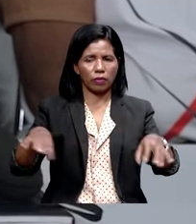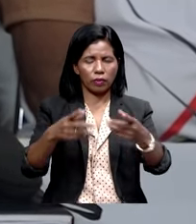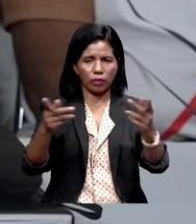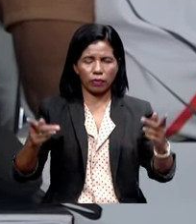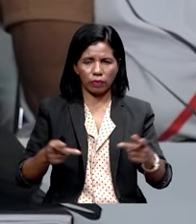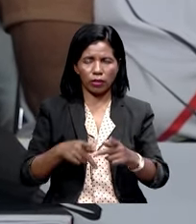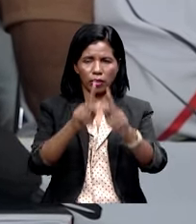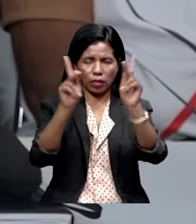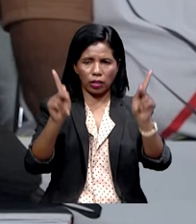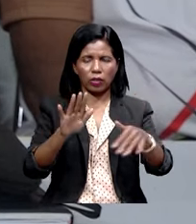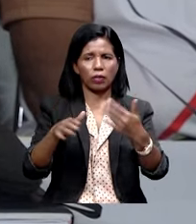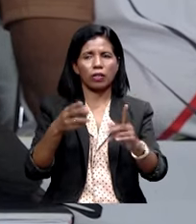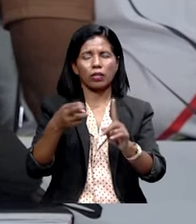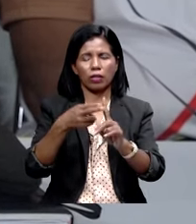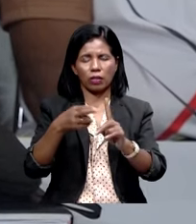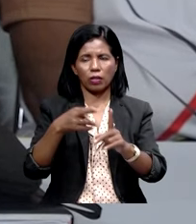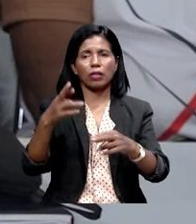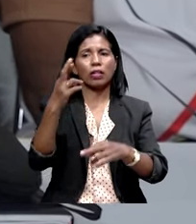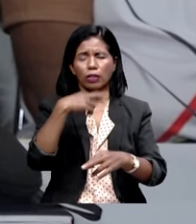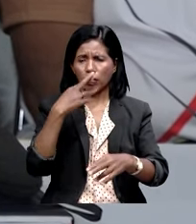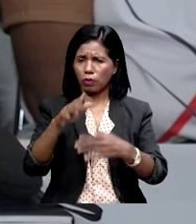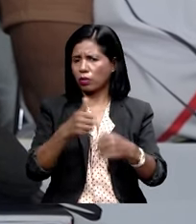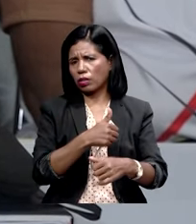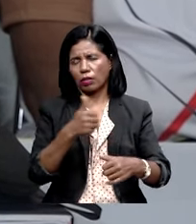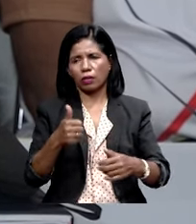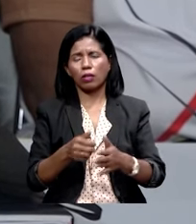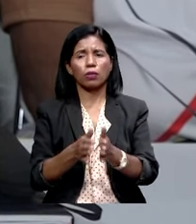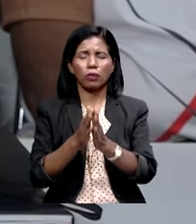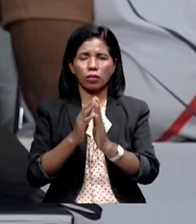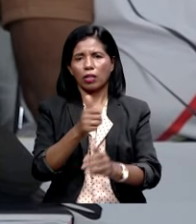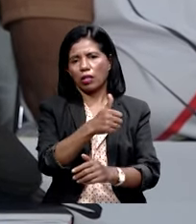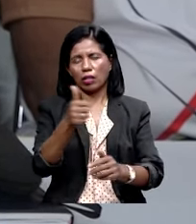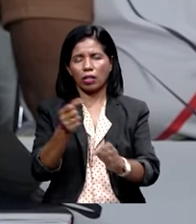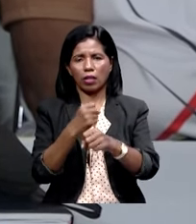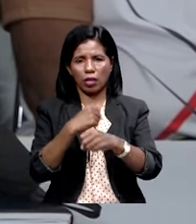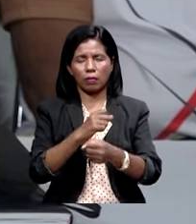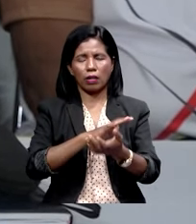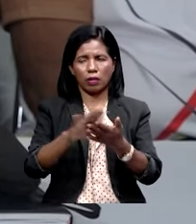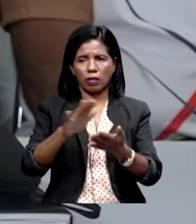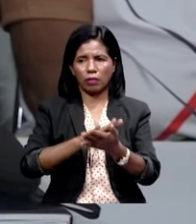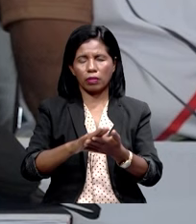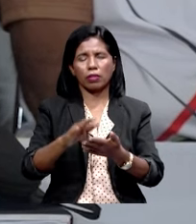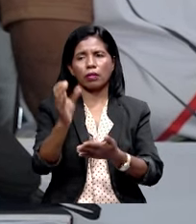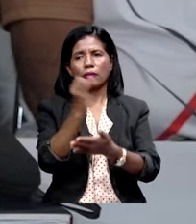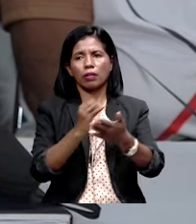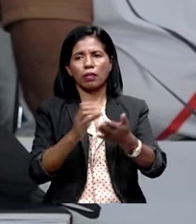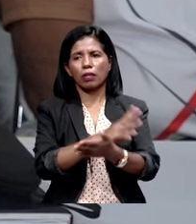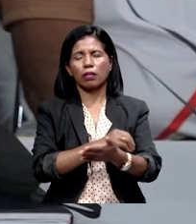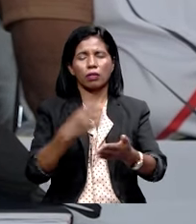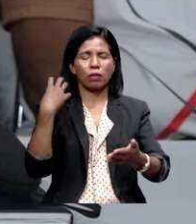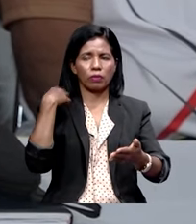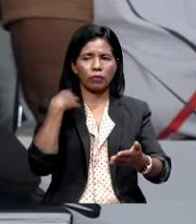loja, caqueos, hotel, restaurante, roselo selutan, curso a tua ida com a limpeza, não pinta uma, ser uma que é